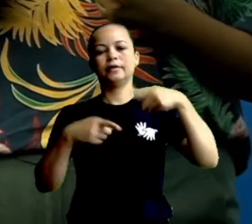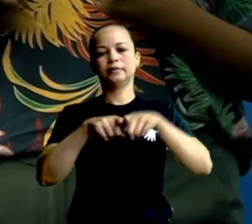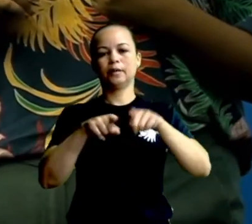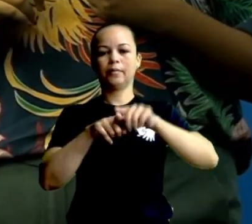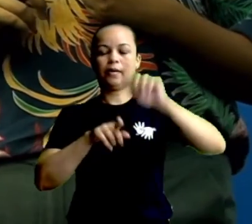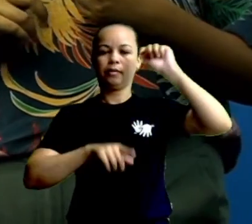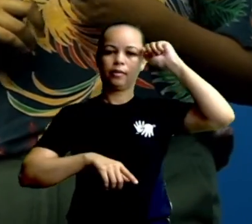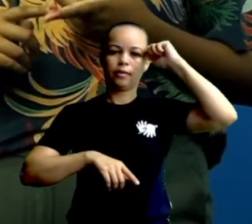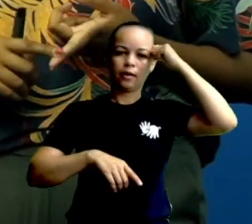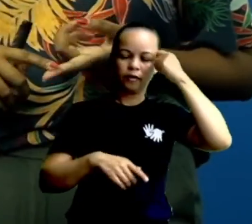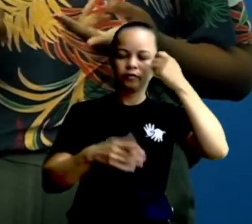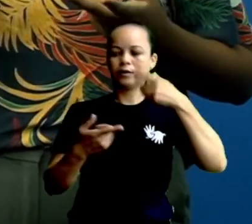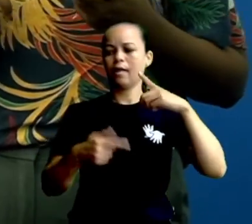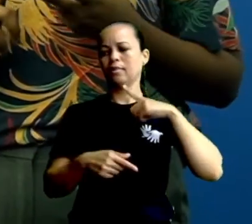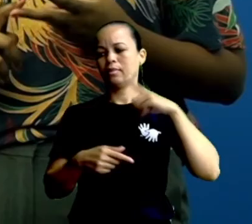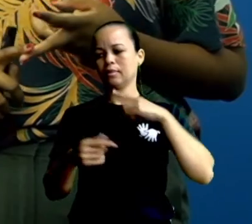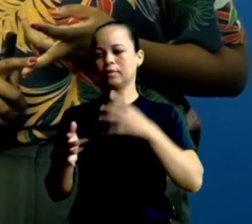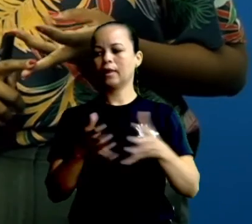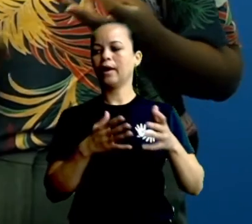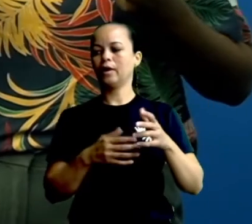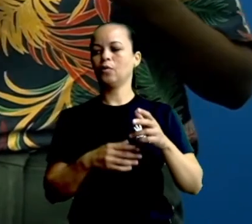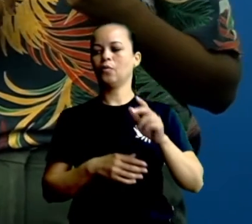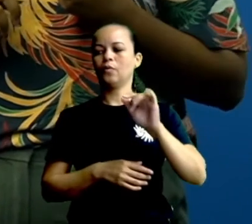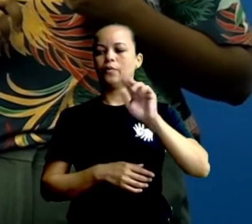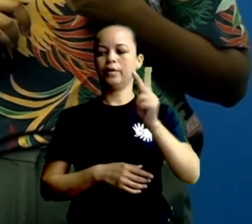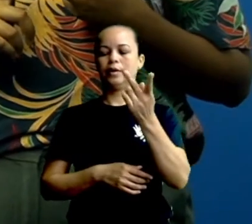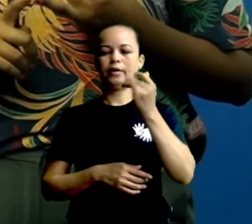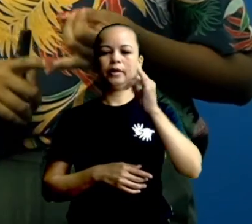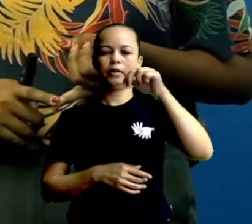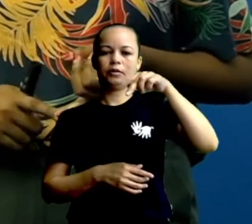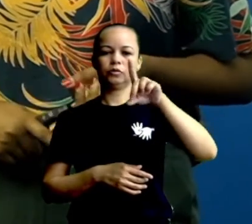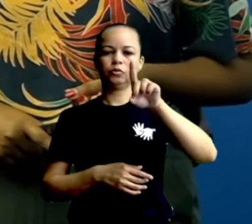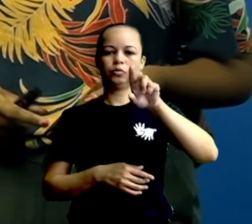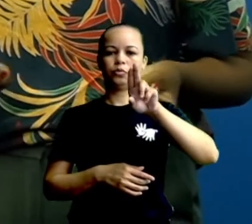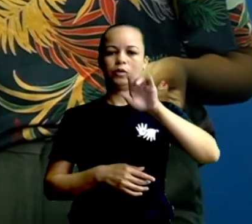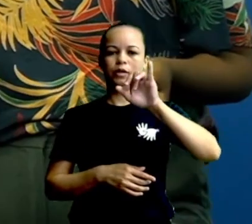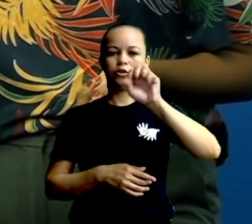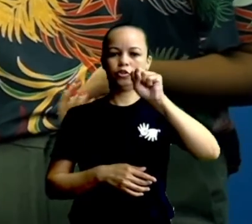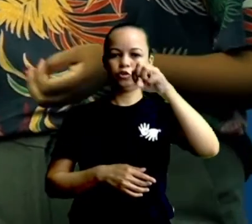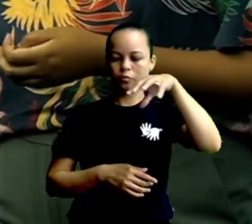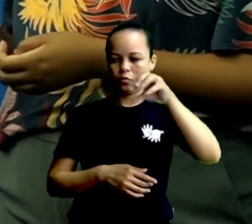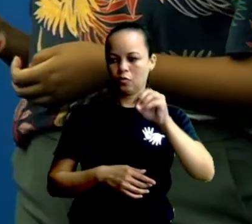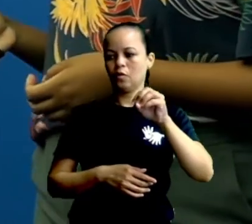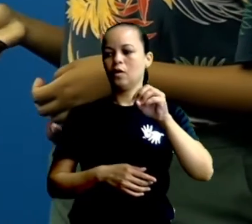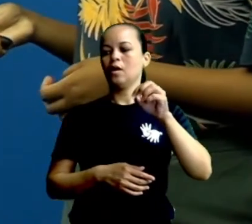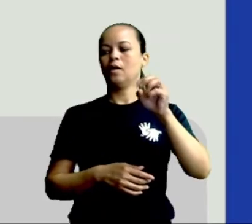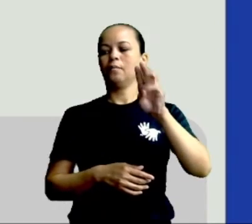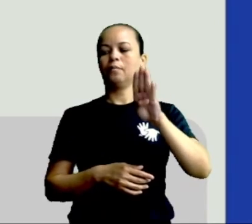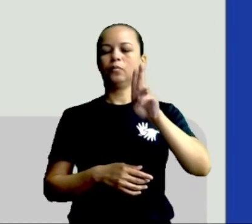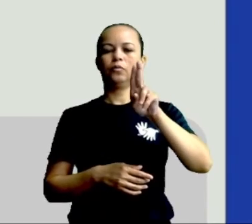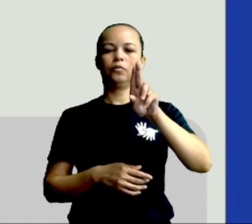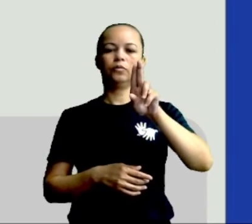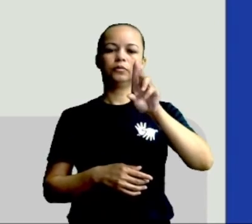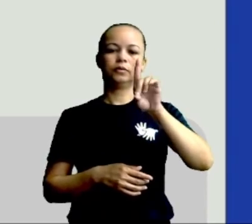A gente tem o hinduísmo, o budismo e a Yorubá.